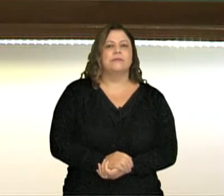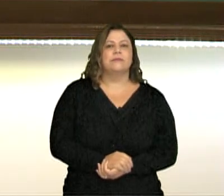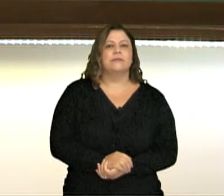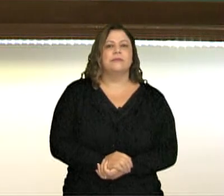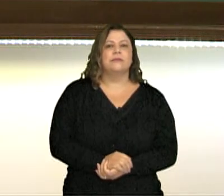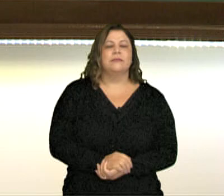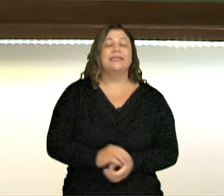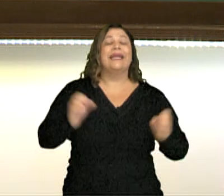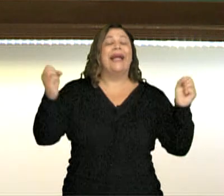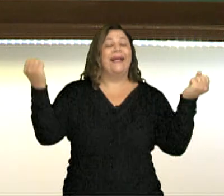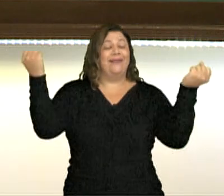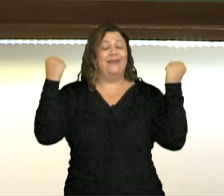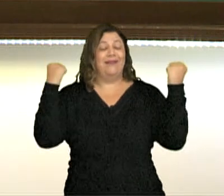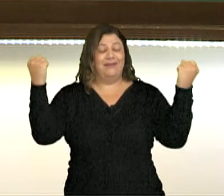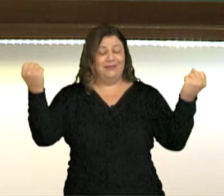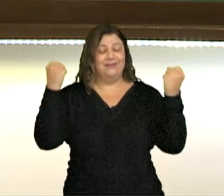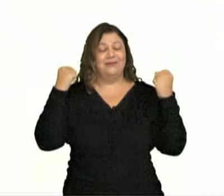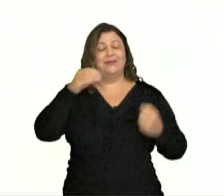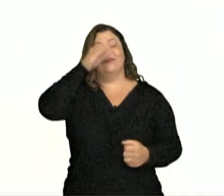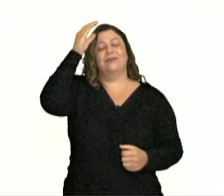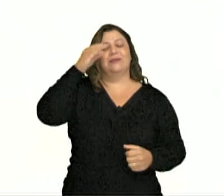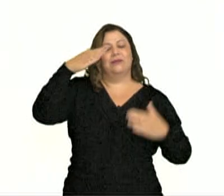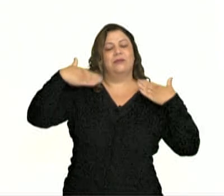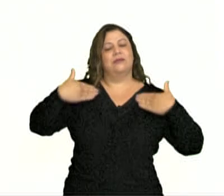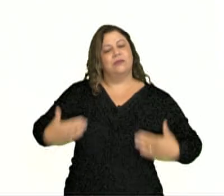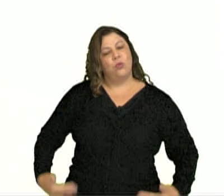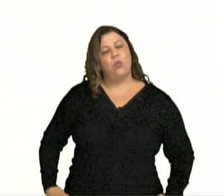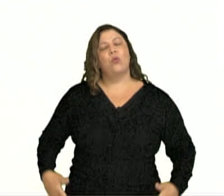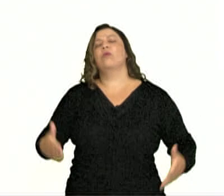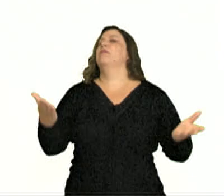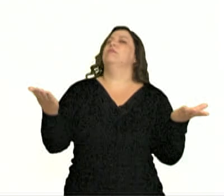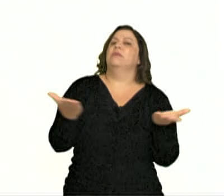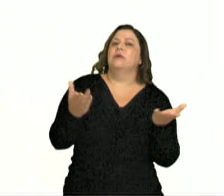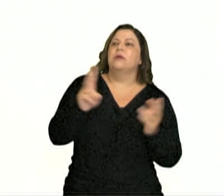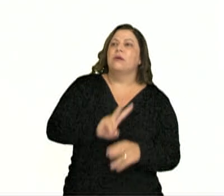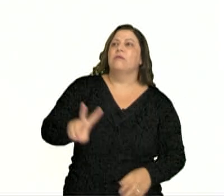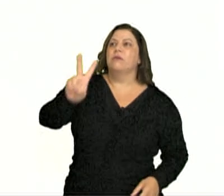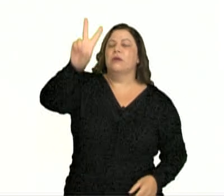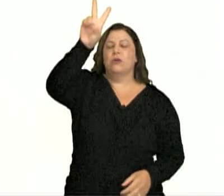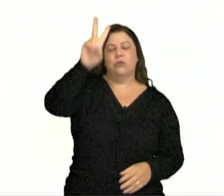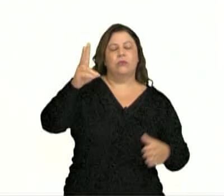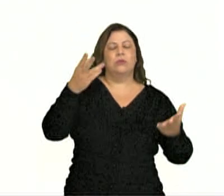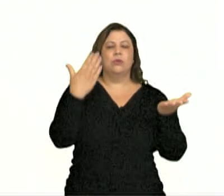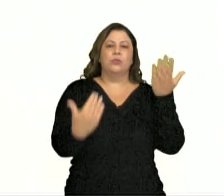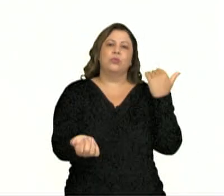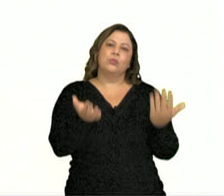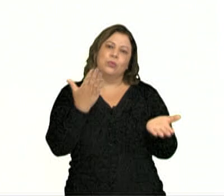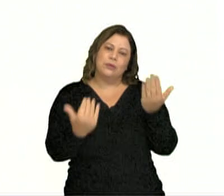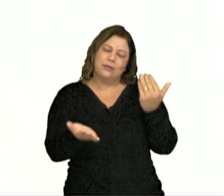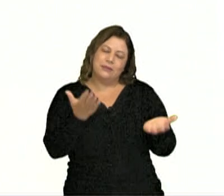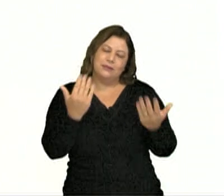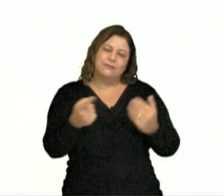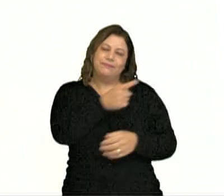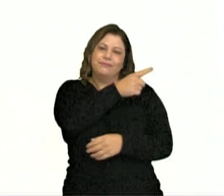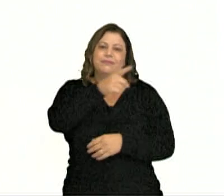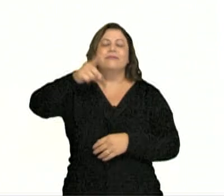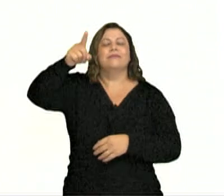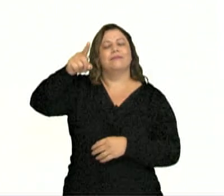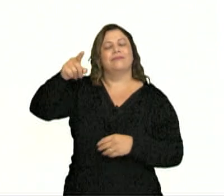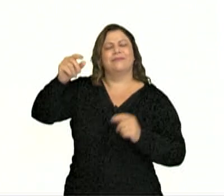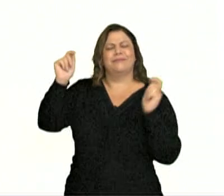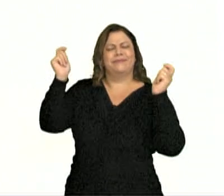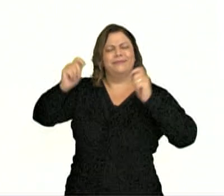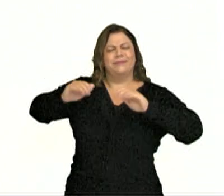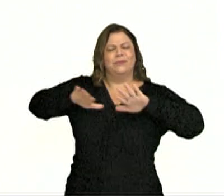Na ginástica de conscientização corporal ainda, então, ela valoriza a suavidade, a não padronização dos